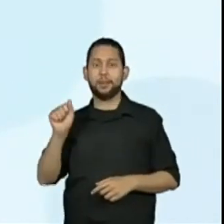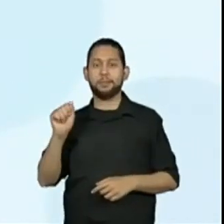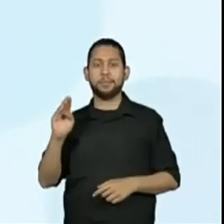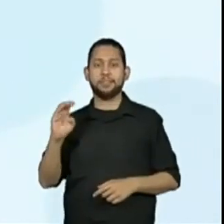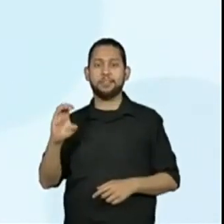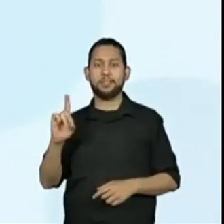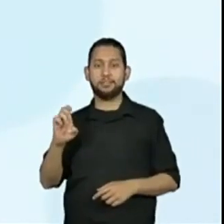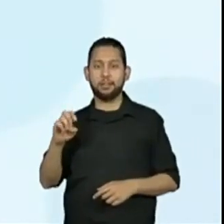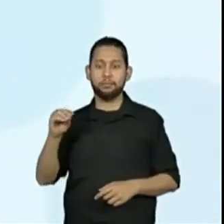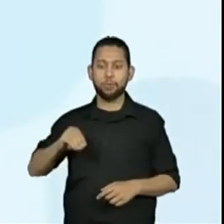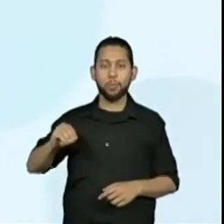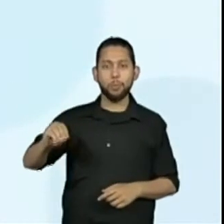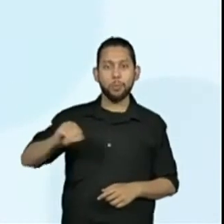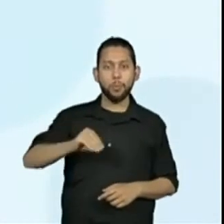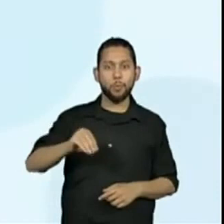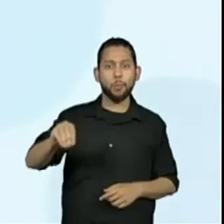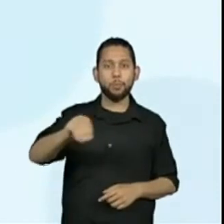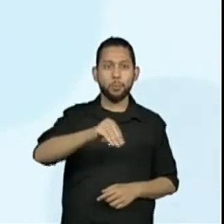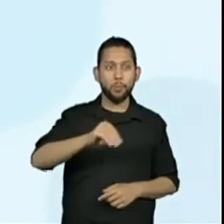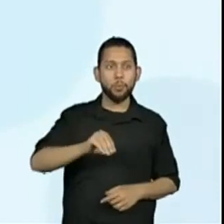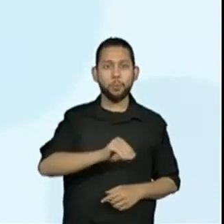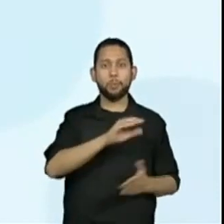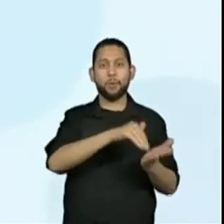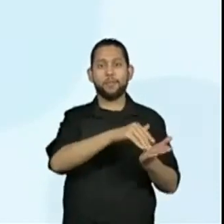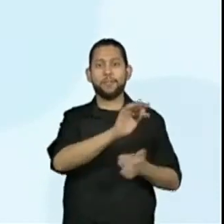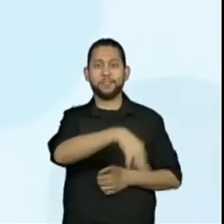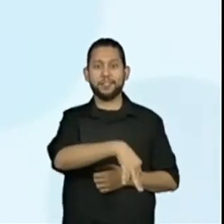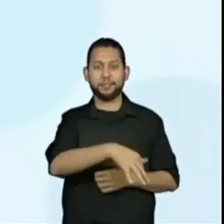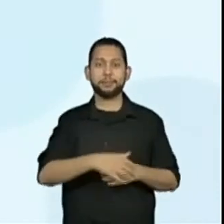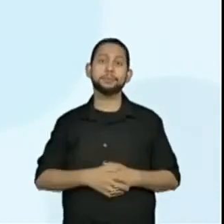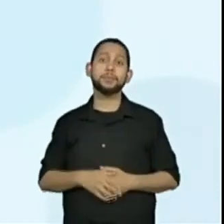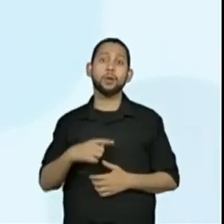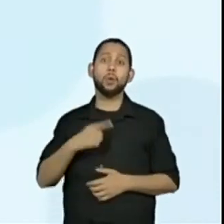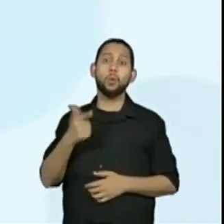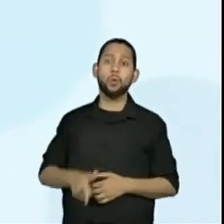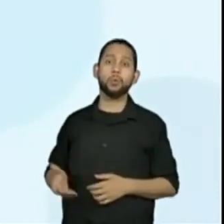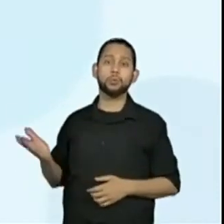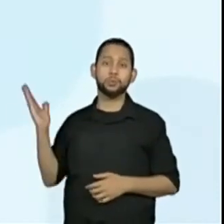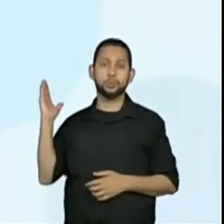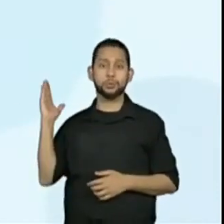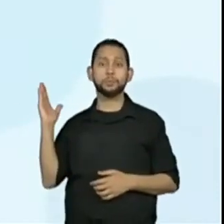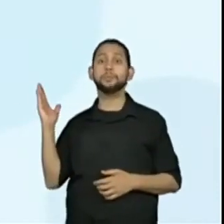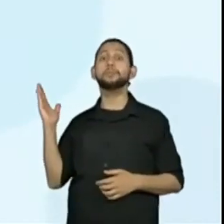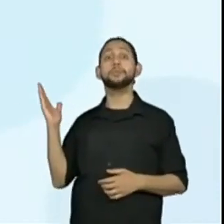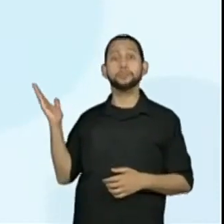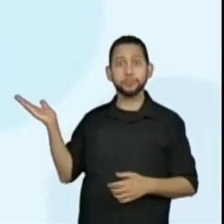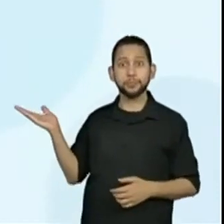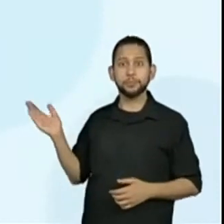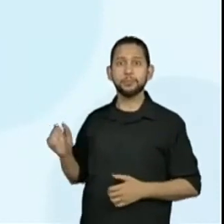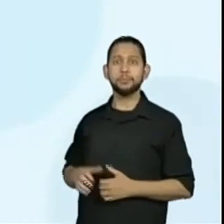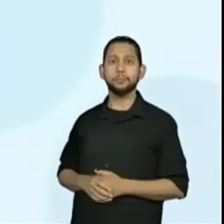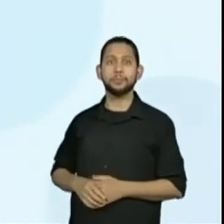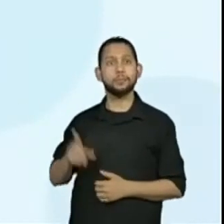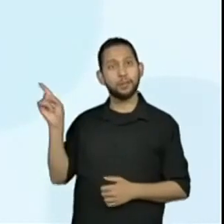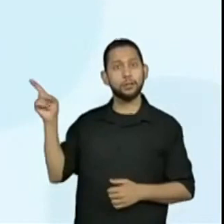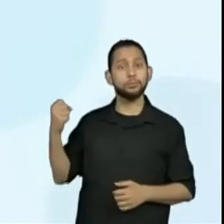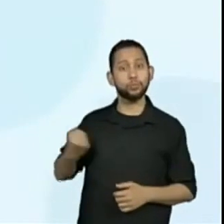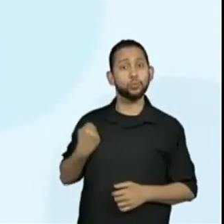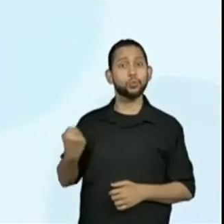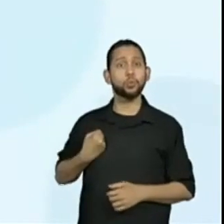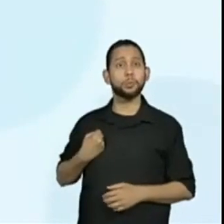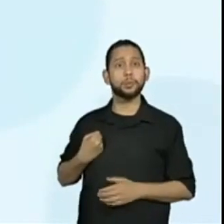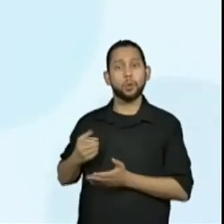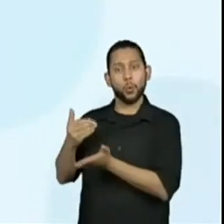poderia trabalhar na alfabetização. Ah, sim. Né? Ou em outros contextos, né? E aqui, ó, logo do lado, a gente tem o